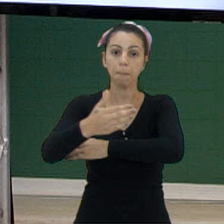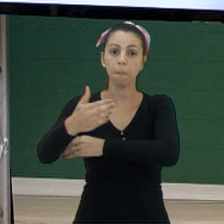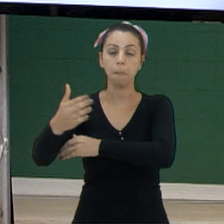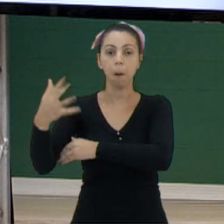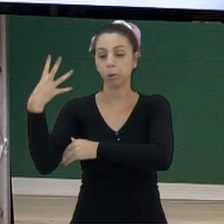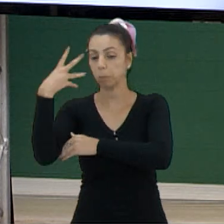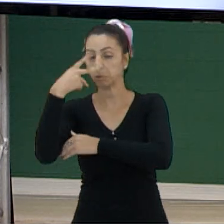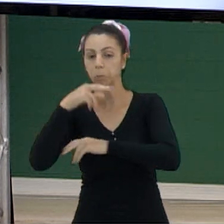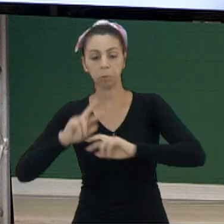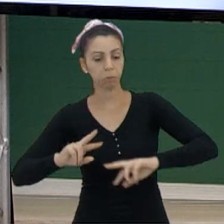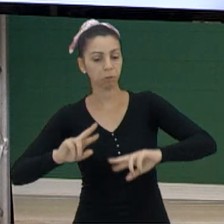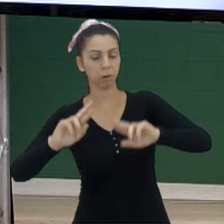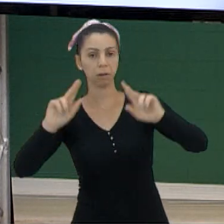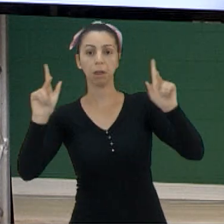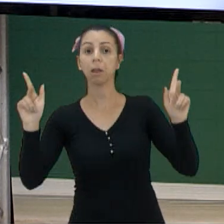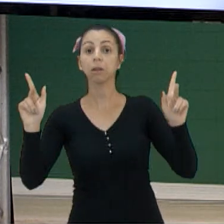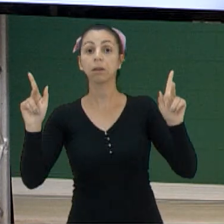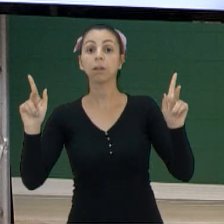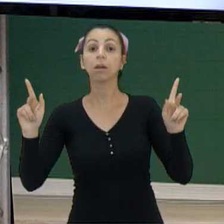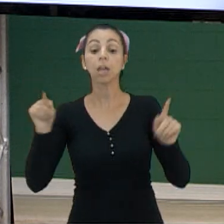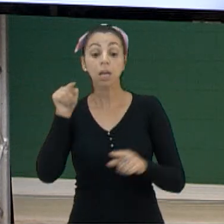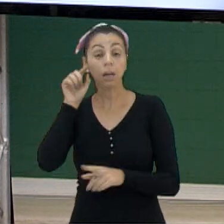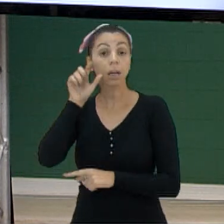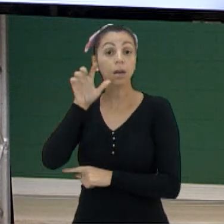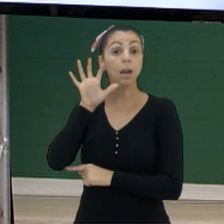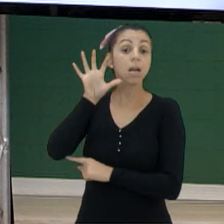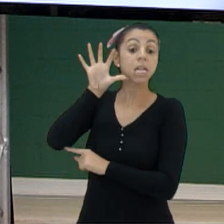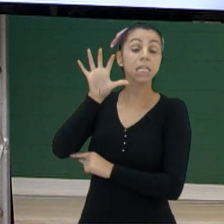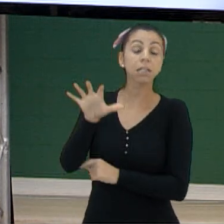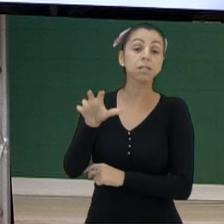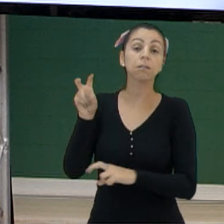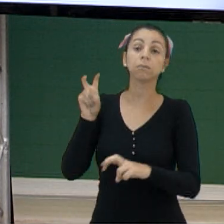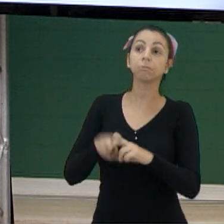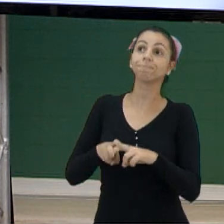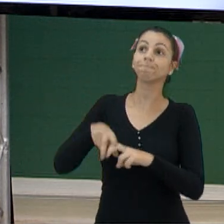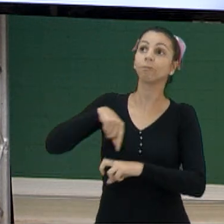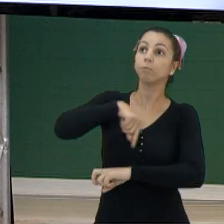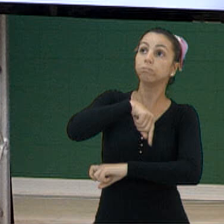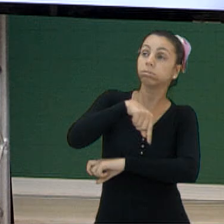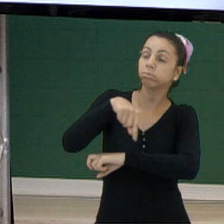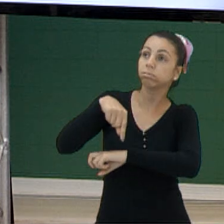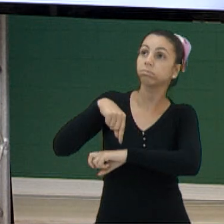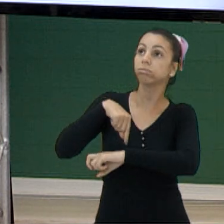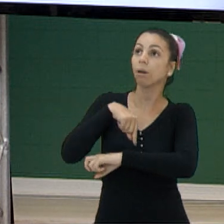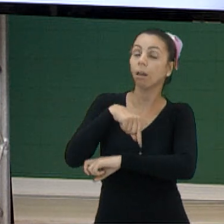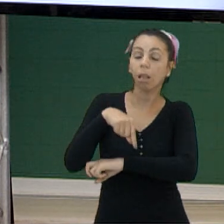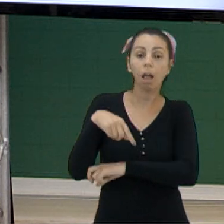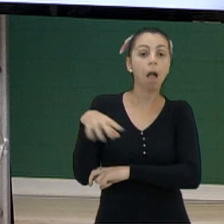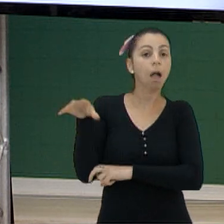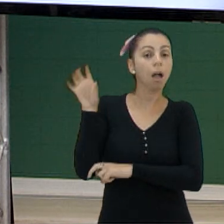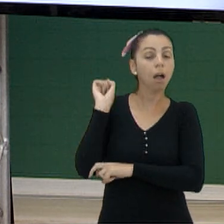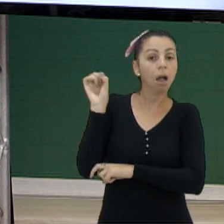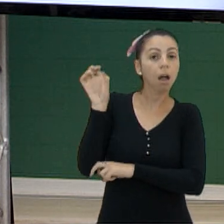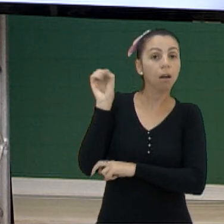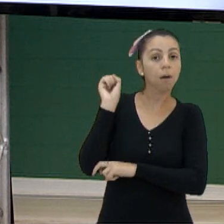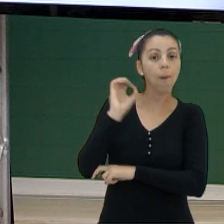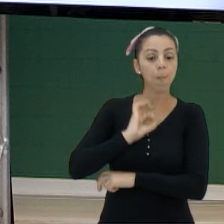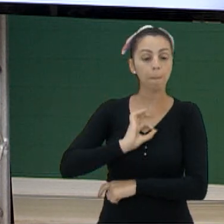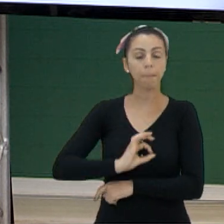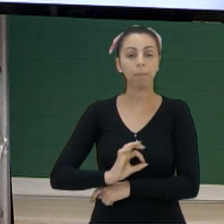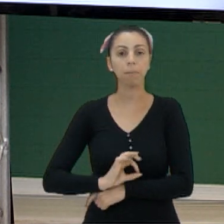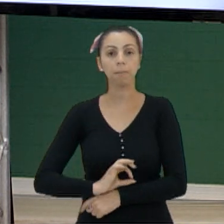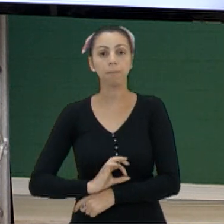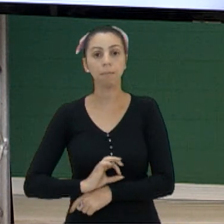frontão diferenciado, né? Então, isso ali fazia você ficar perdendo horas. Podia não estar escutando o sermão do Papa, mas você